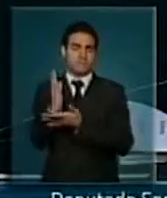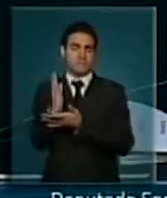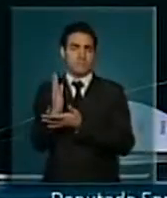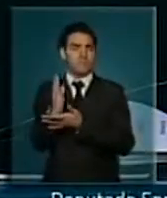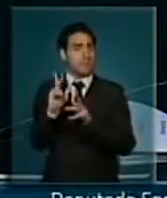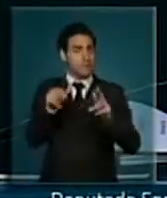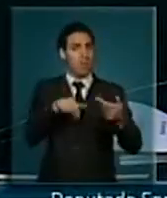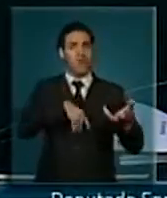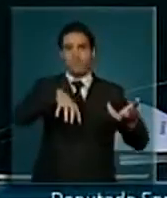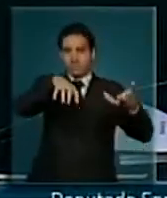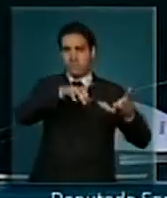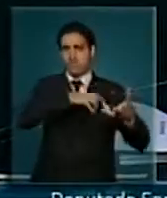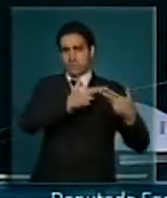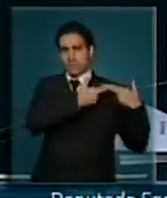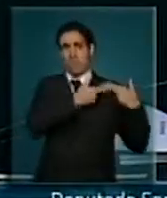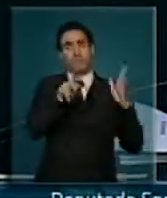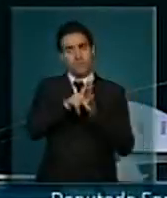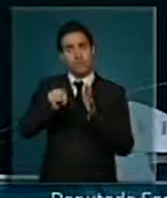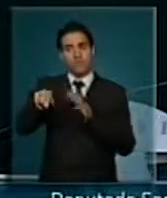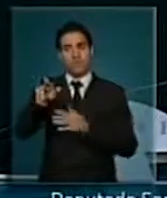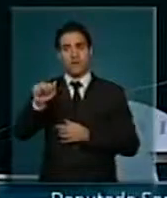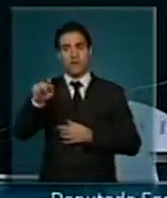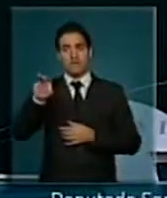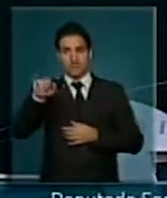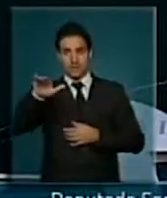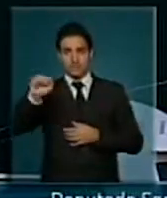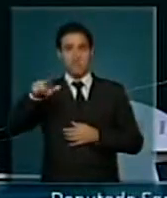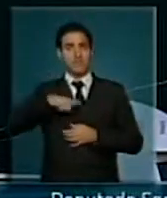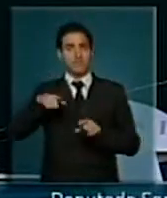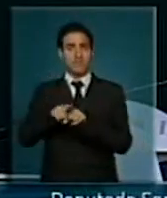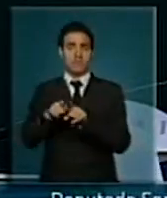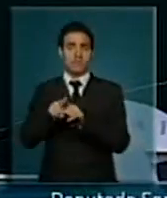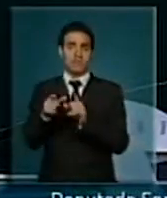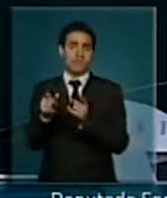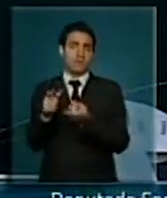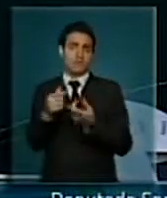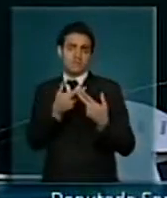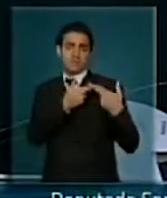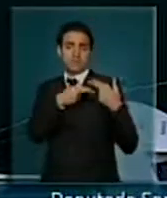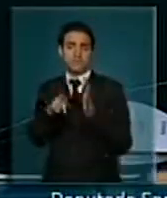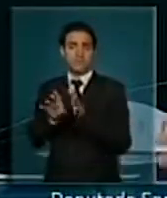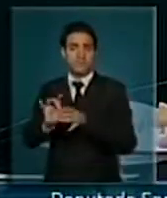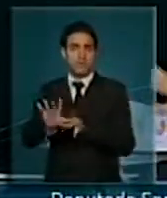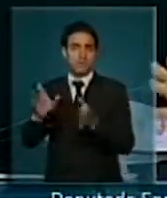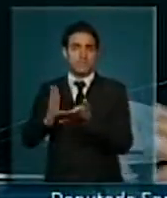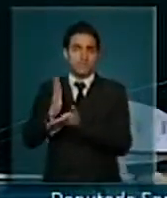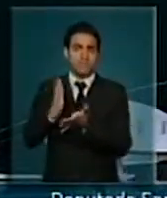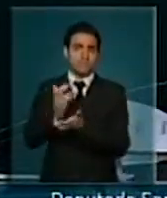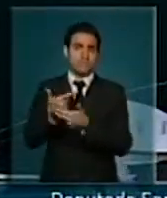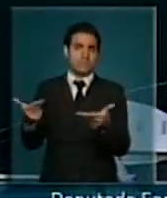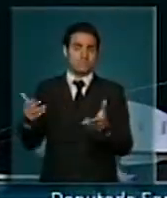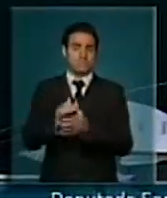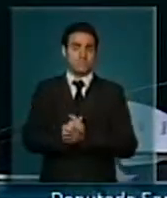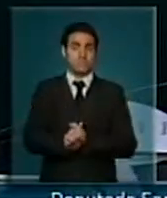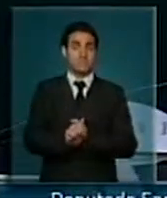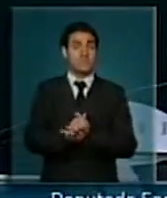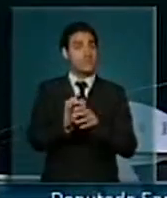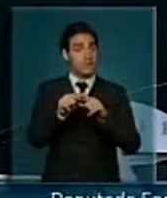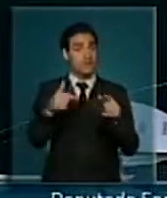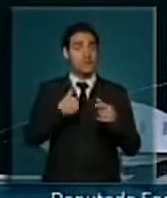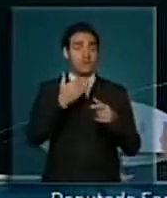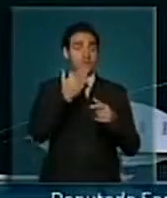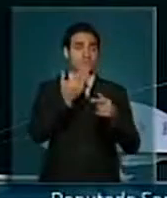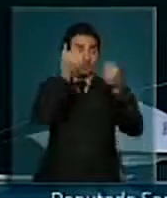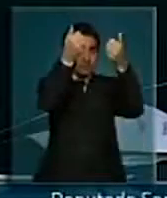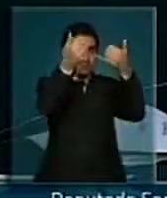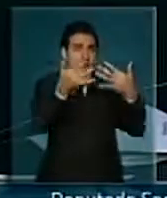ela também teria esta atribuição da outorga. Então, eu gostaria de saber um esclarecimento a respeito desse assunto,